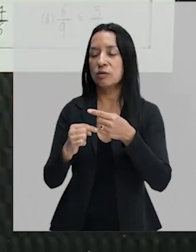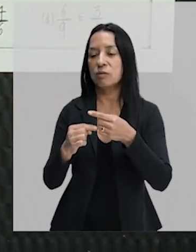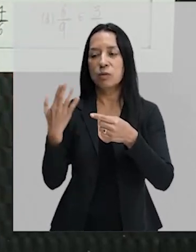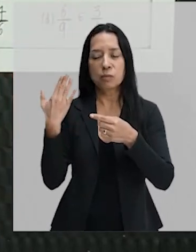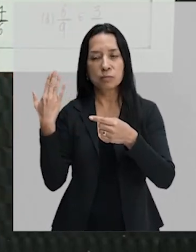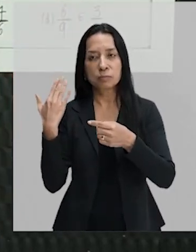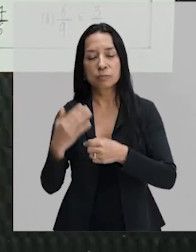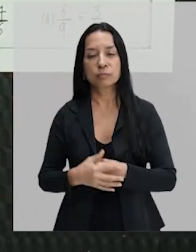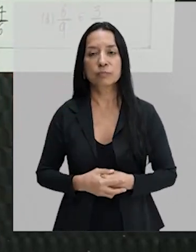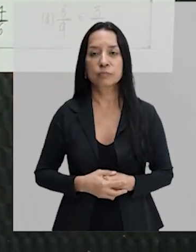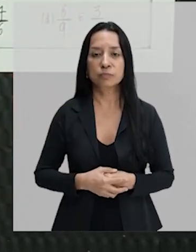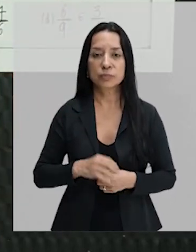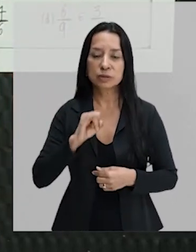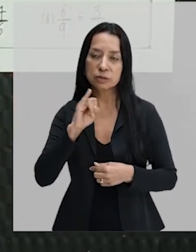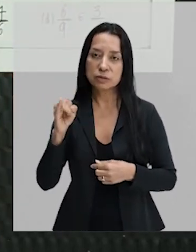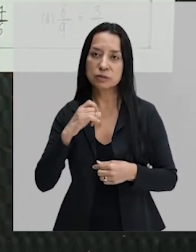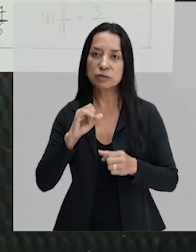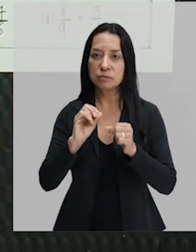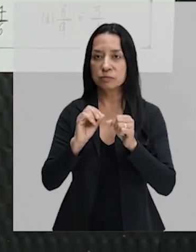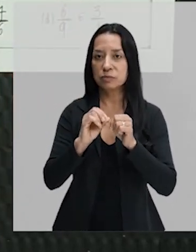fizer aqui uma relação aqui, ó,